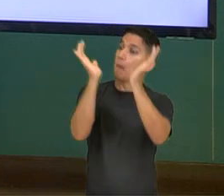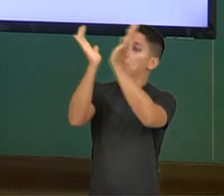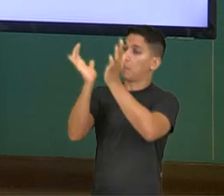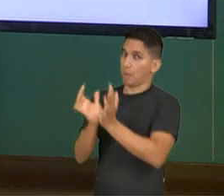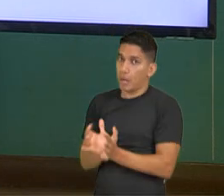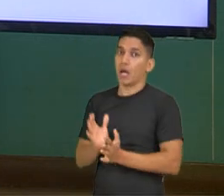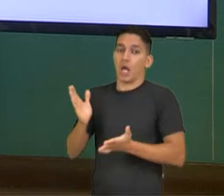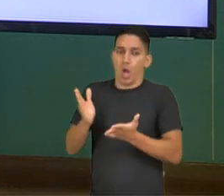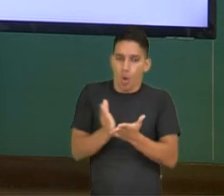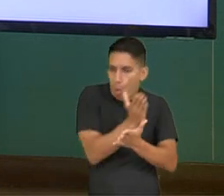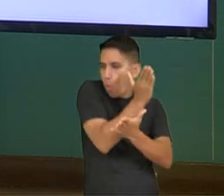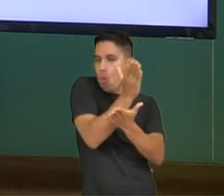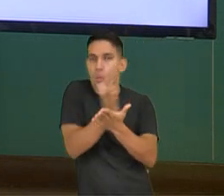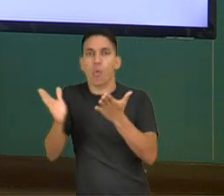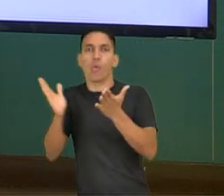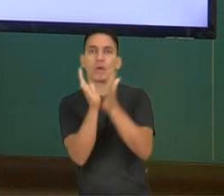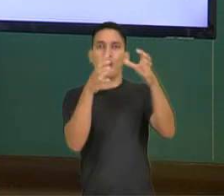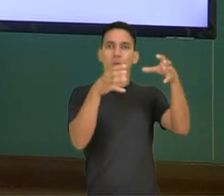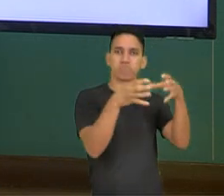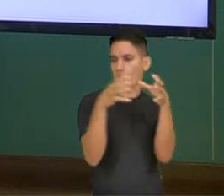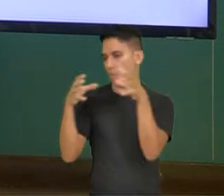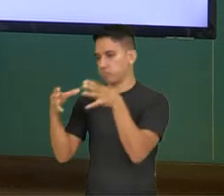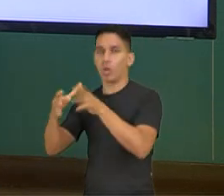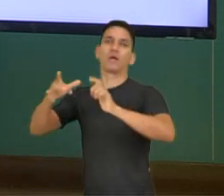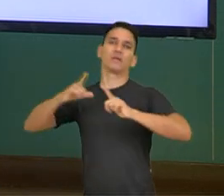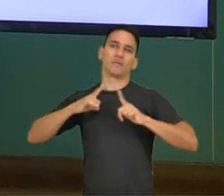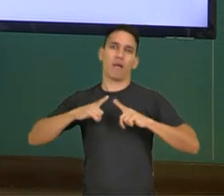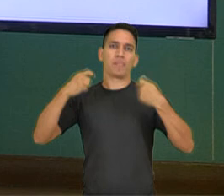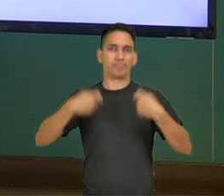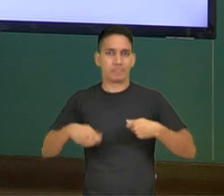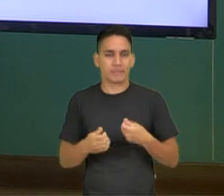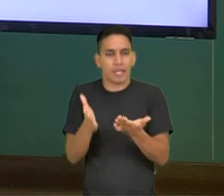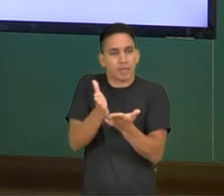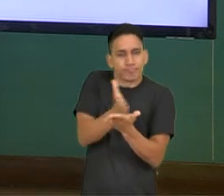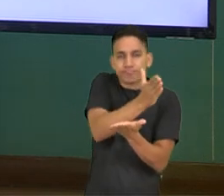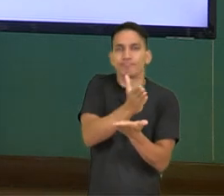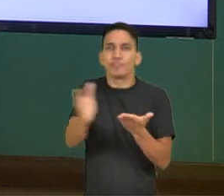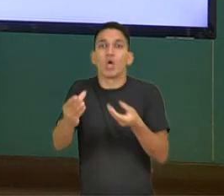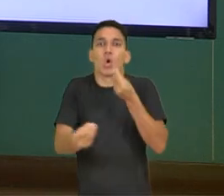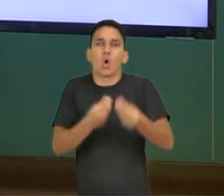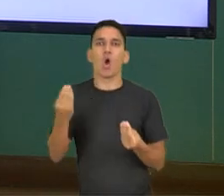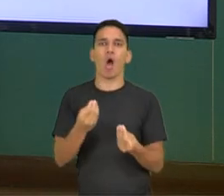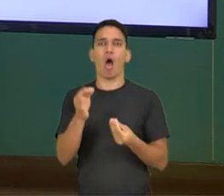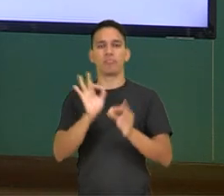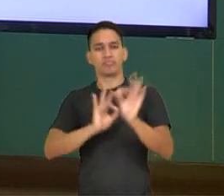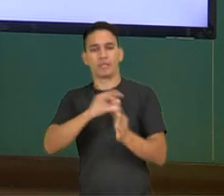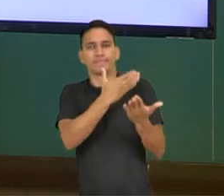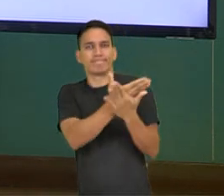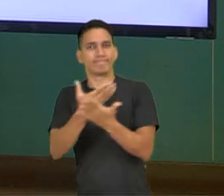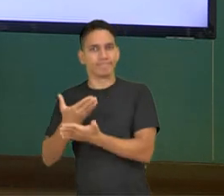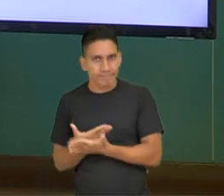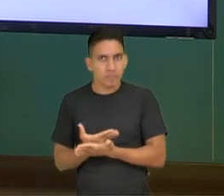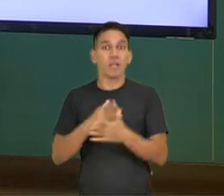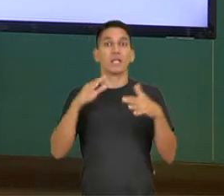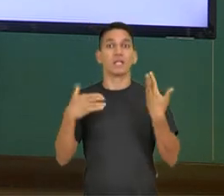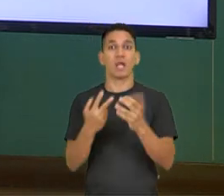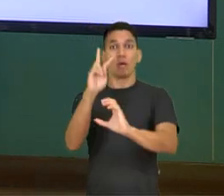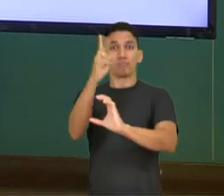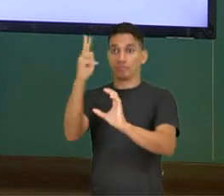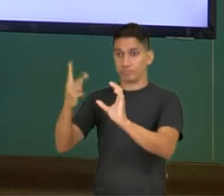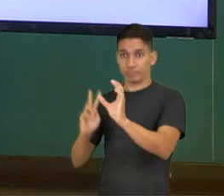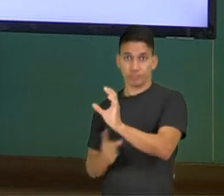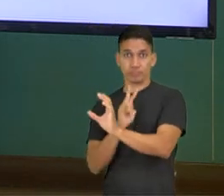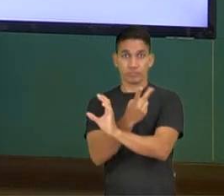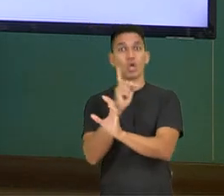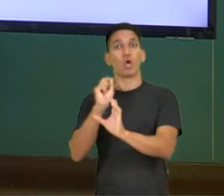Nós precisamos colocar ali classes para essas substâncias para podermos estudá-las. E os hidrocarbonetos, eles